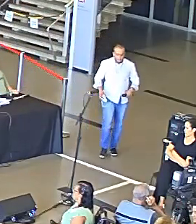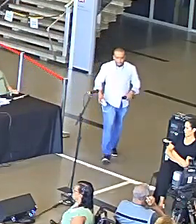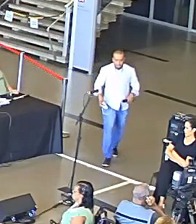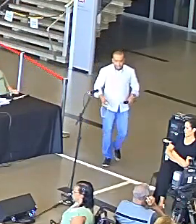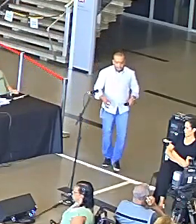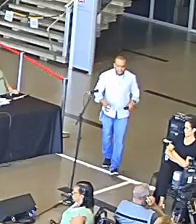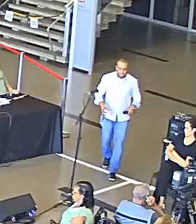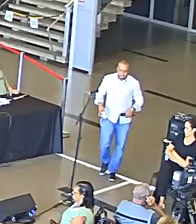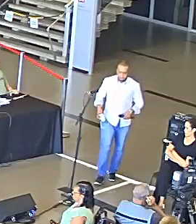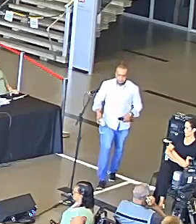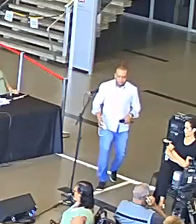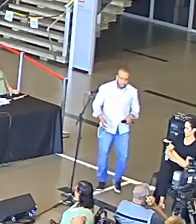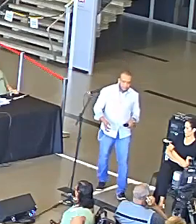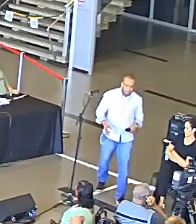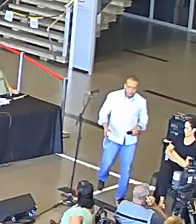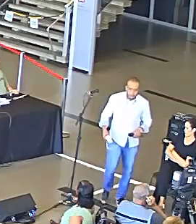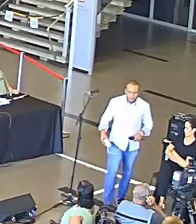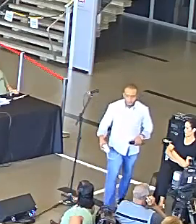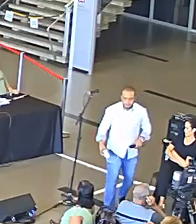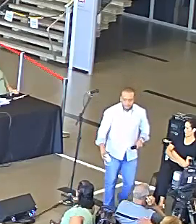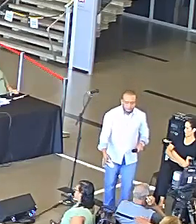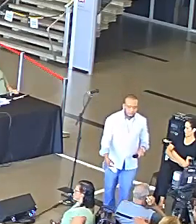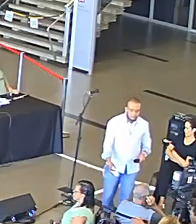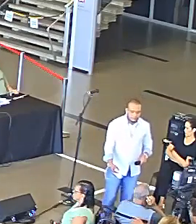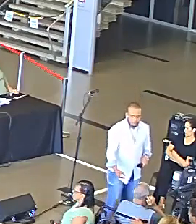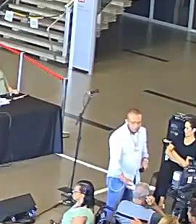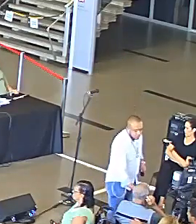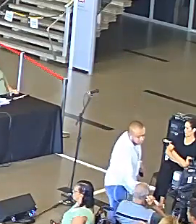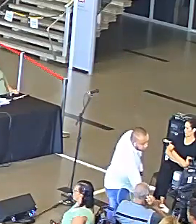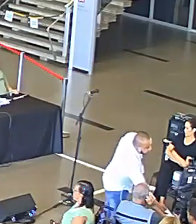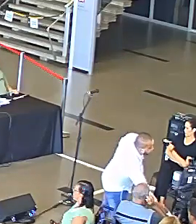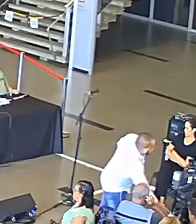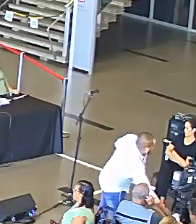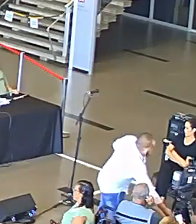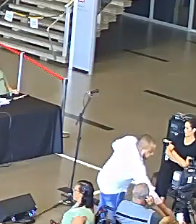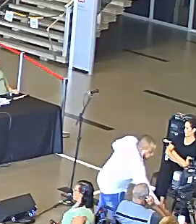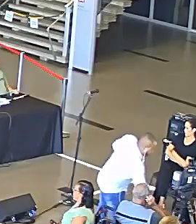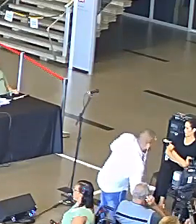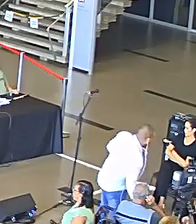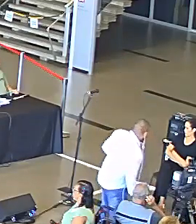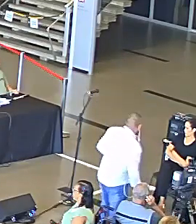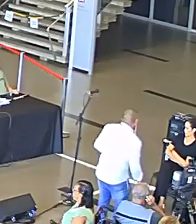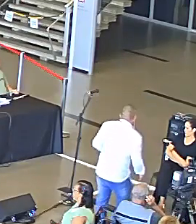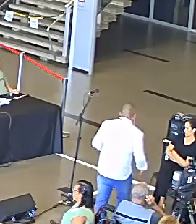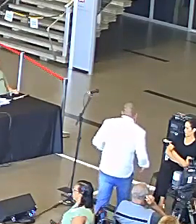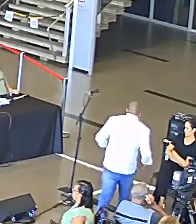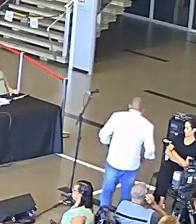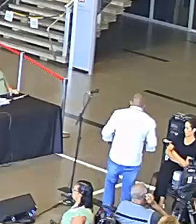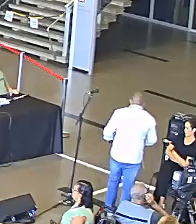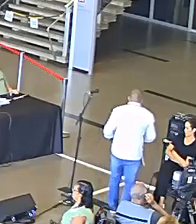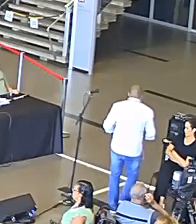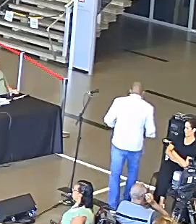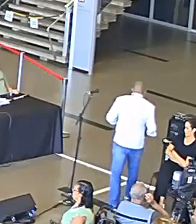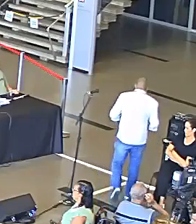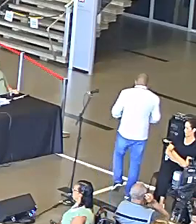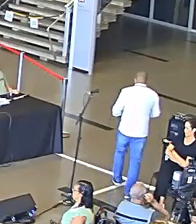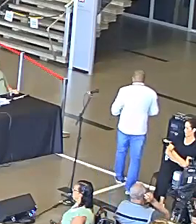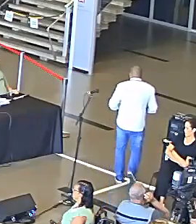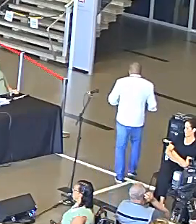legisladores falando aqui na casa dos legisladores em cobrar do sistema de fiscalização